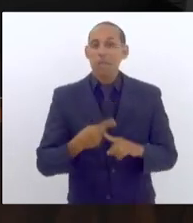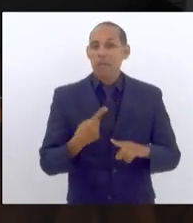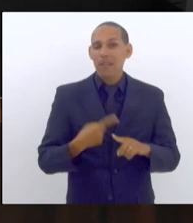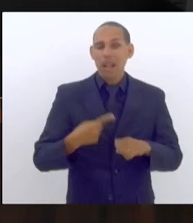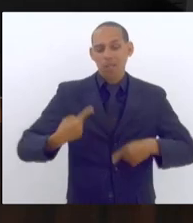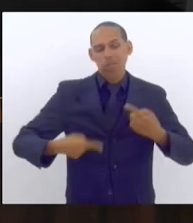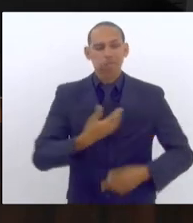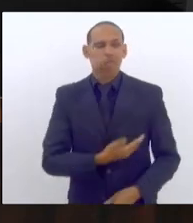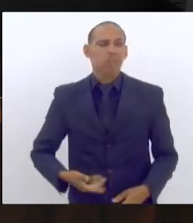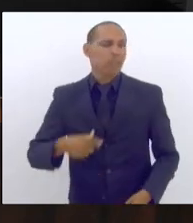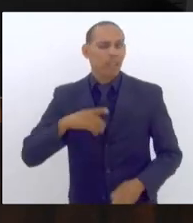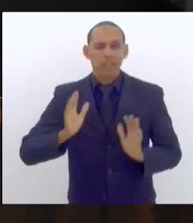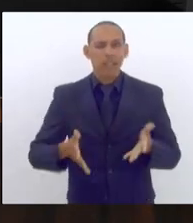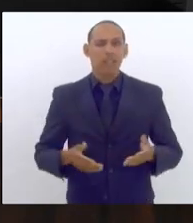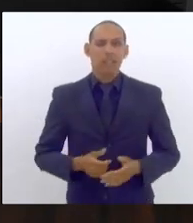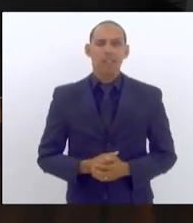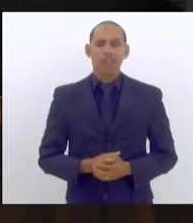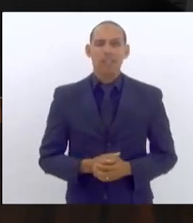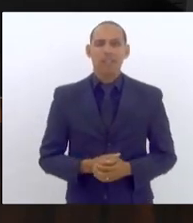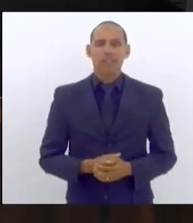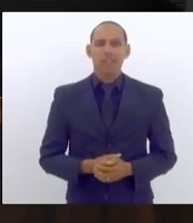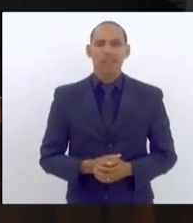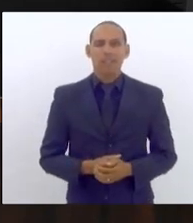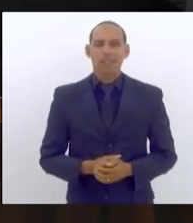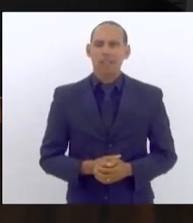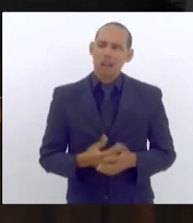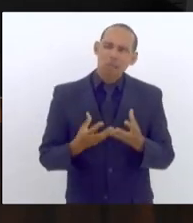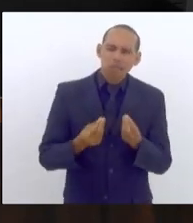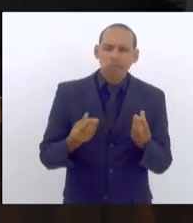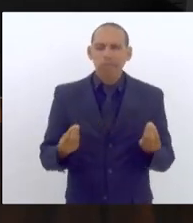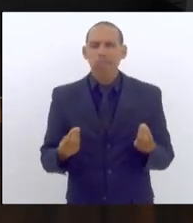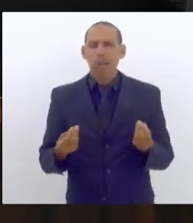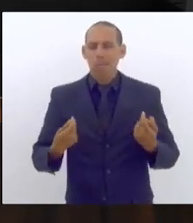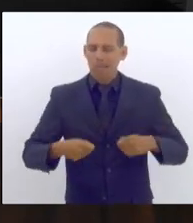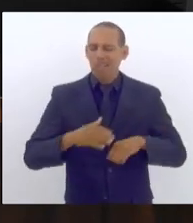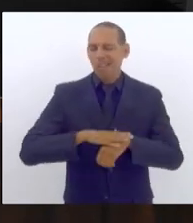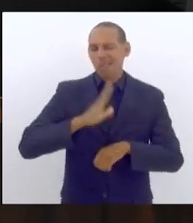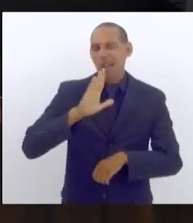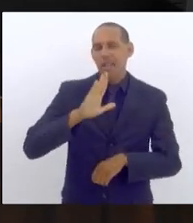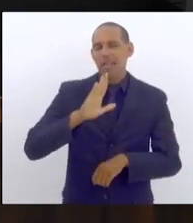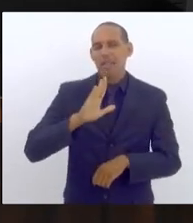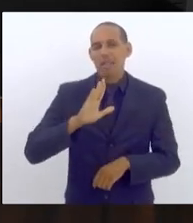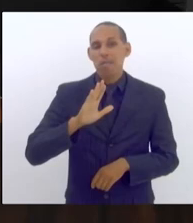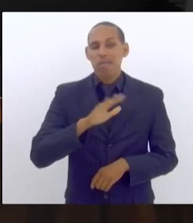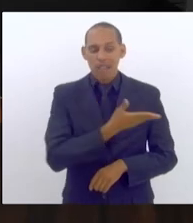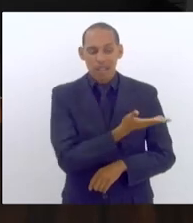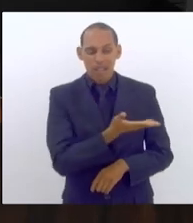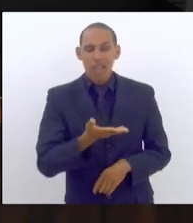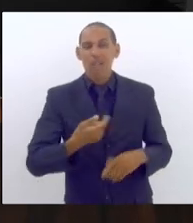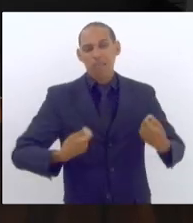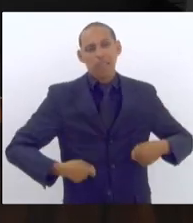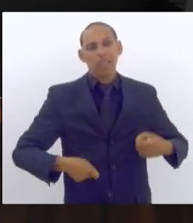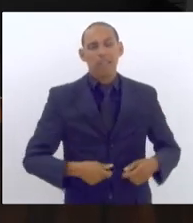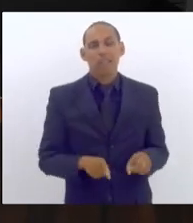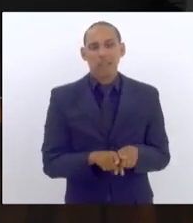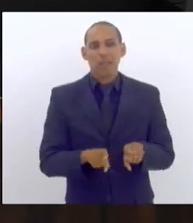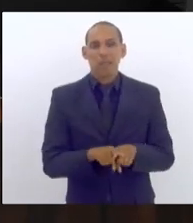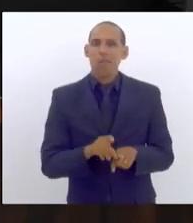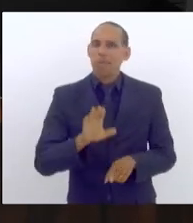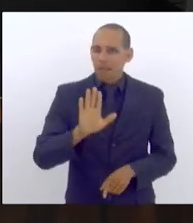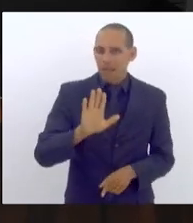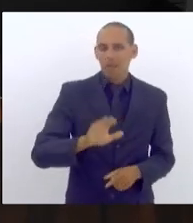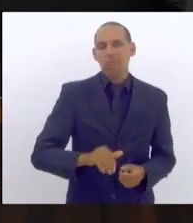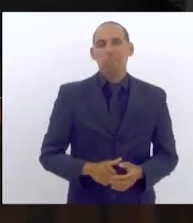políticas públicas, não tantas quanto a gente precisa e que eles precisam ter, mas